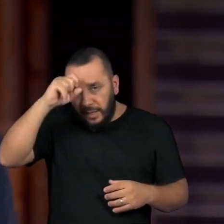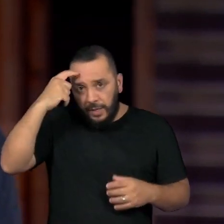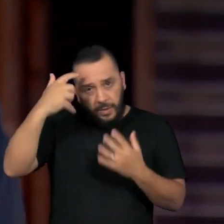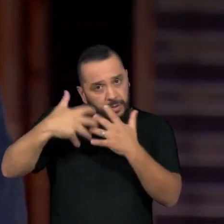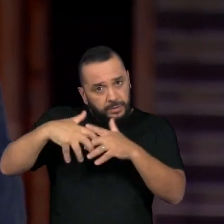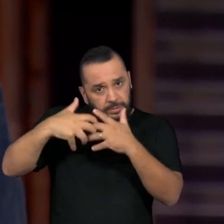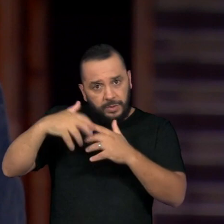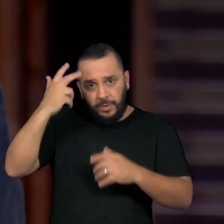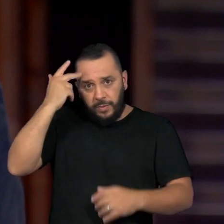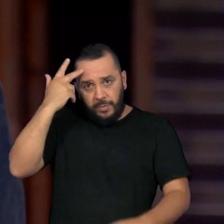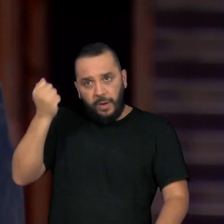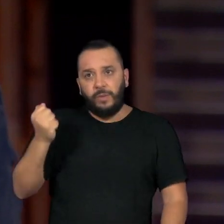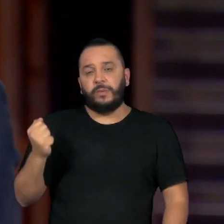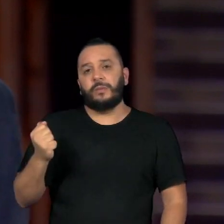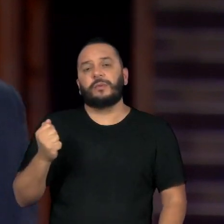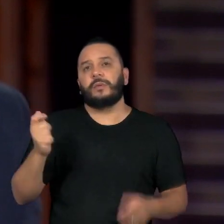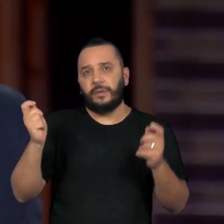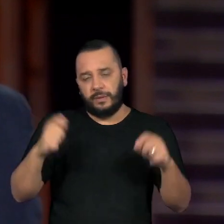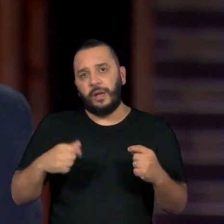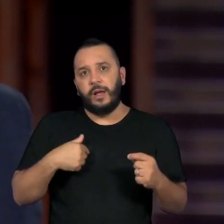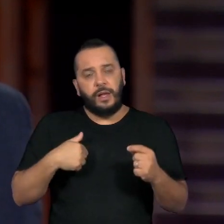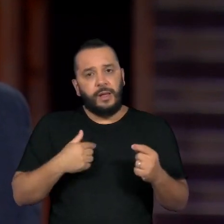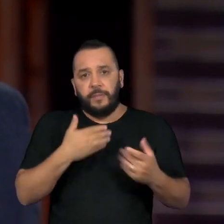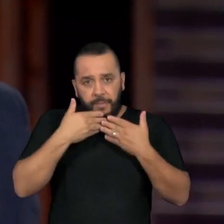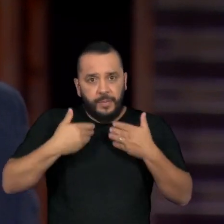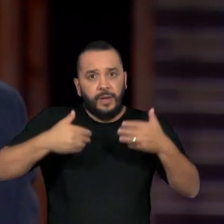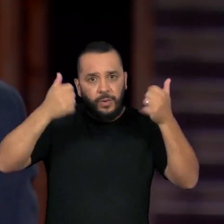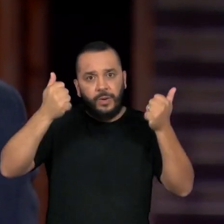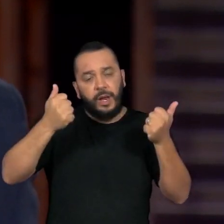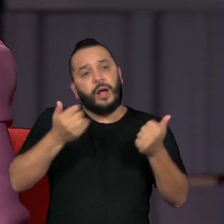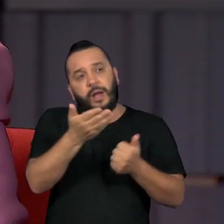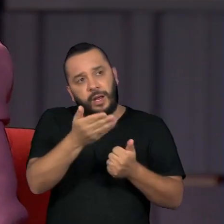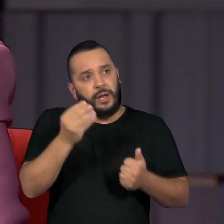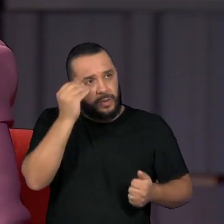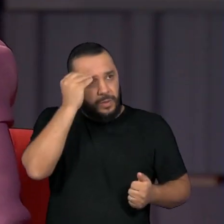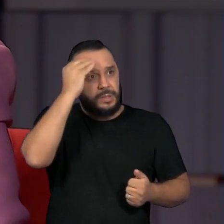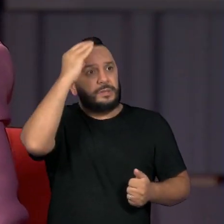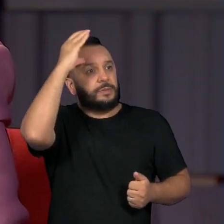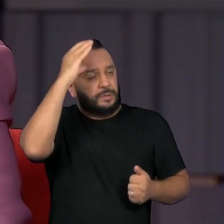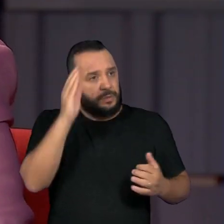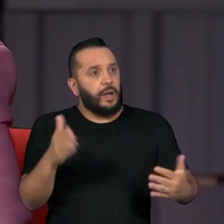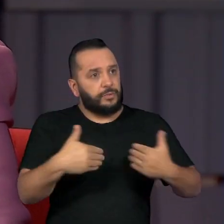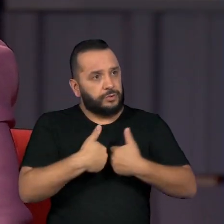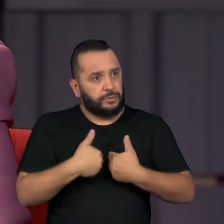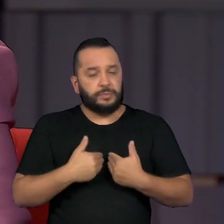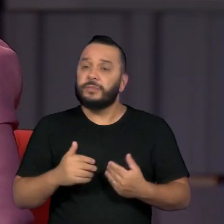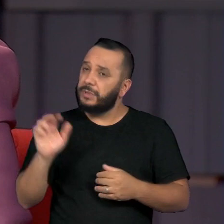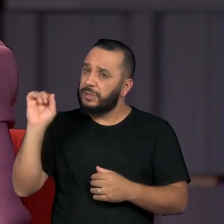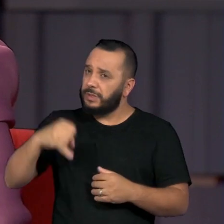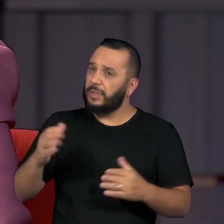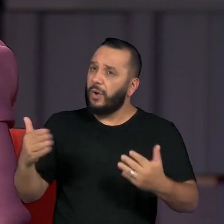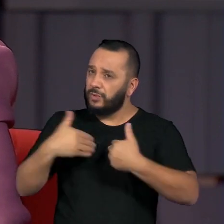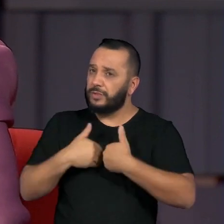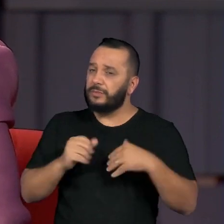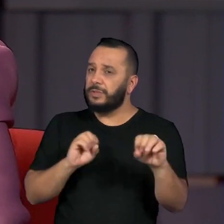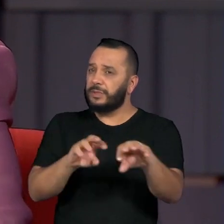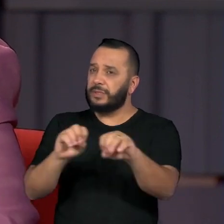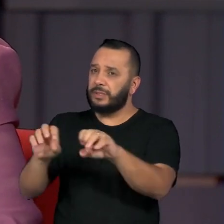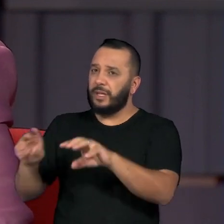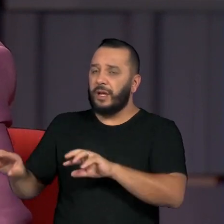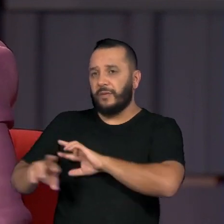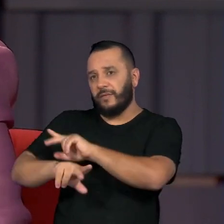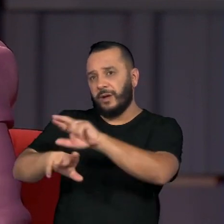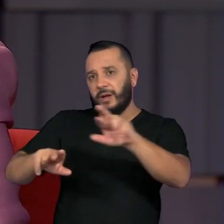coisa, né? E a gente pode melhorar com esse conhecimento do autismo. Exato, eu acho que o autista vem para ensinar muitas coisas.